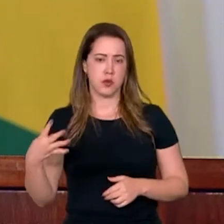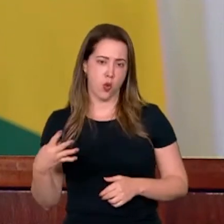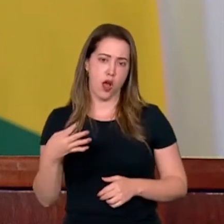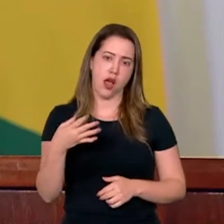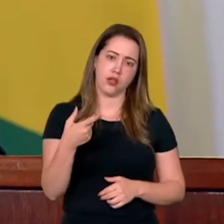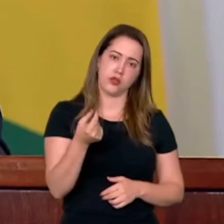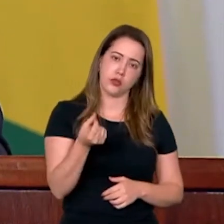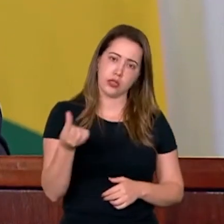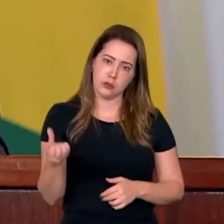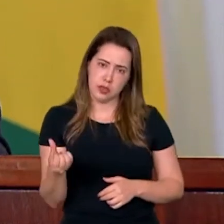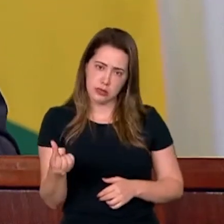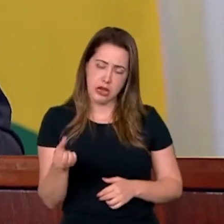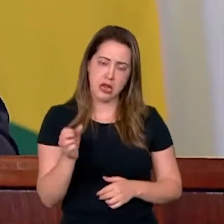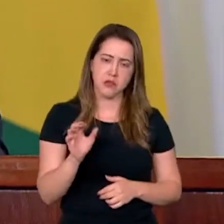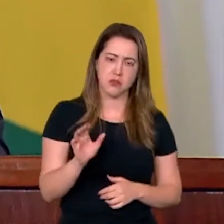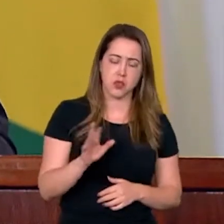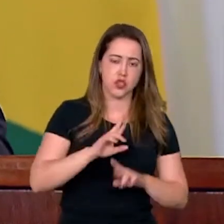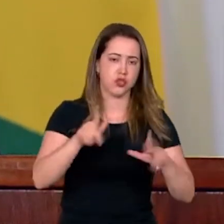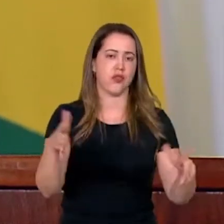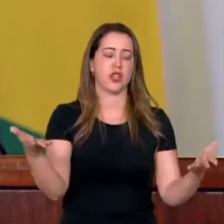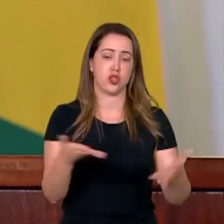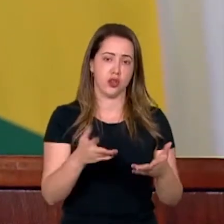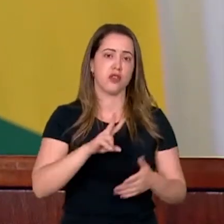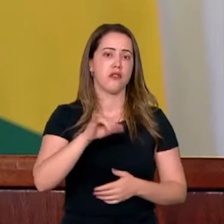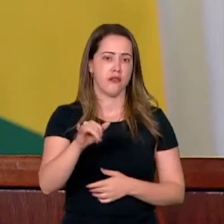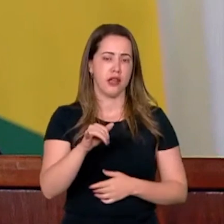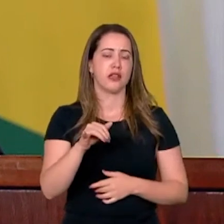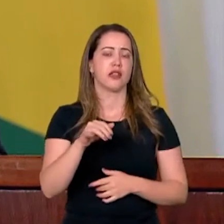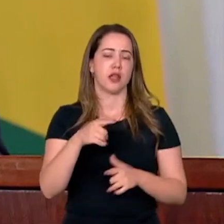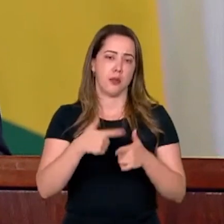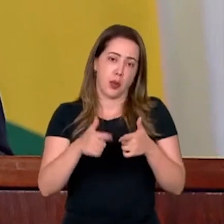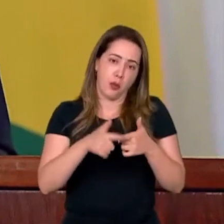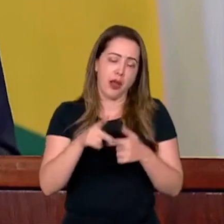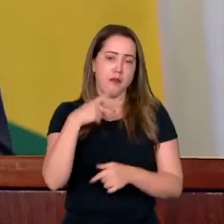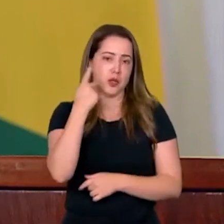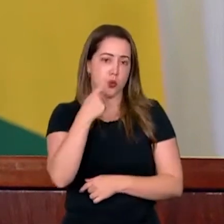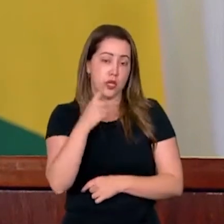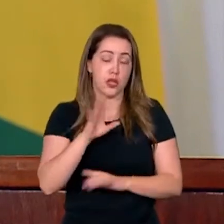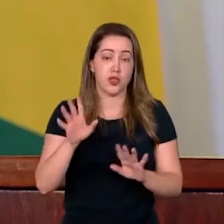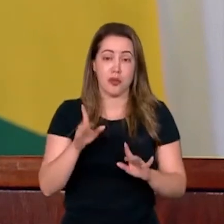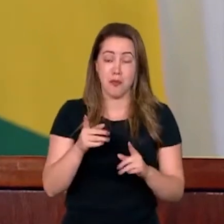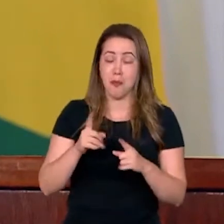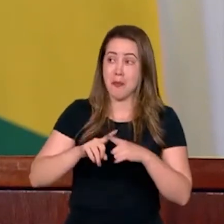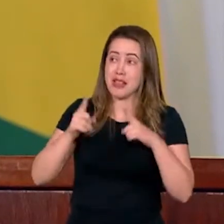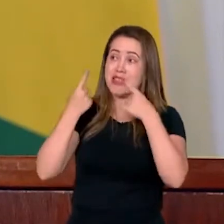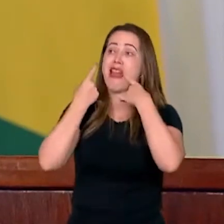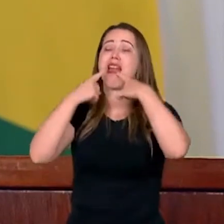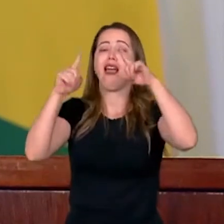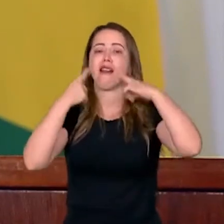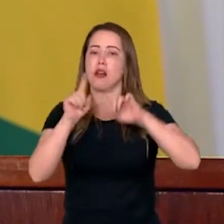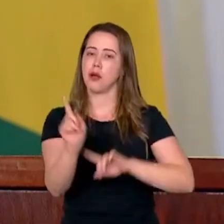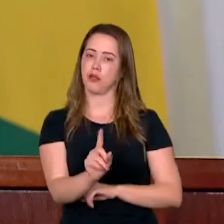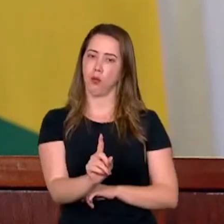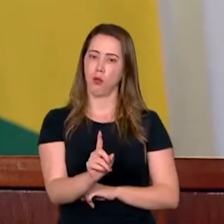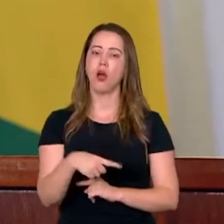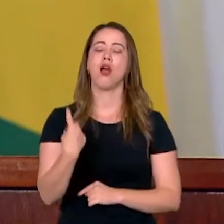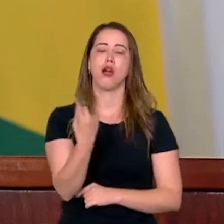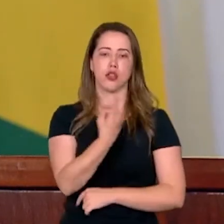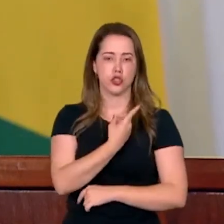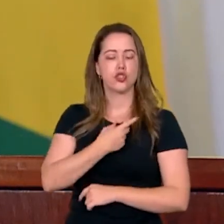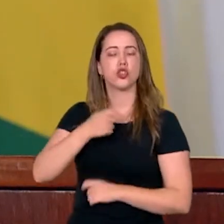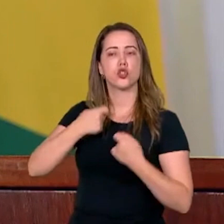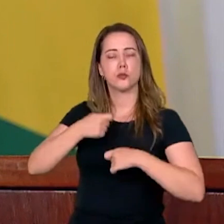2006. Nós vamos ter problemas políticos. E ao invés de reclamar dos problemas políticos, nós temos que